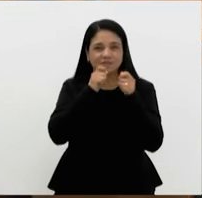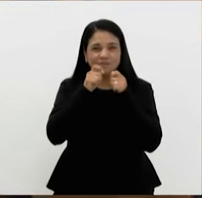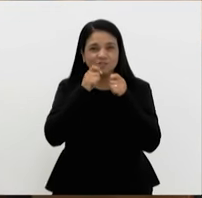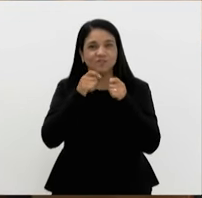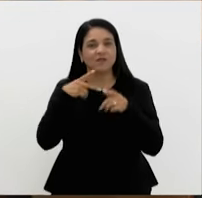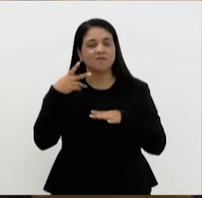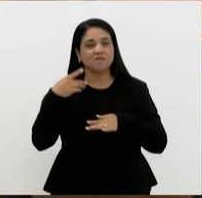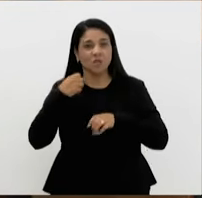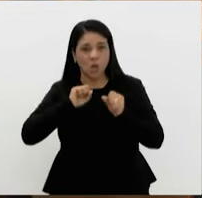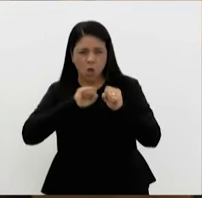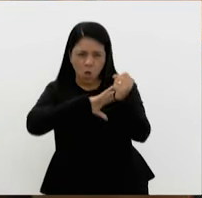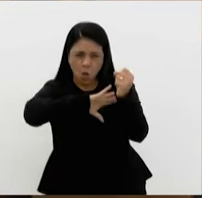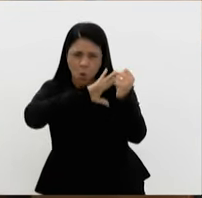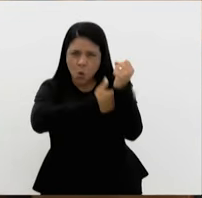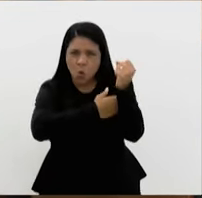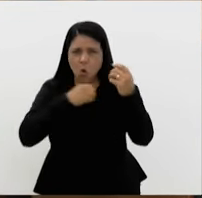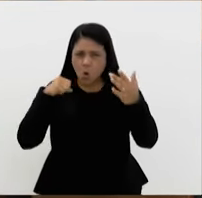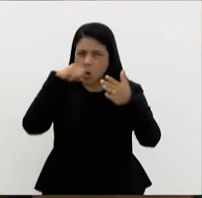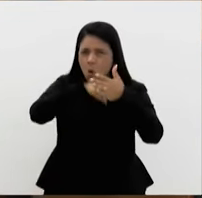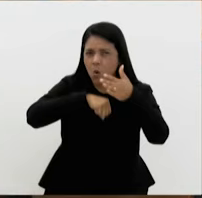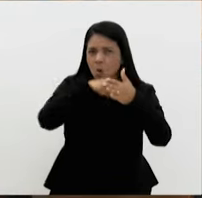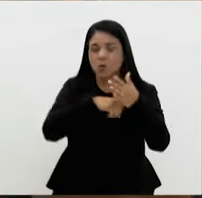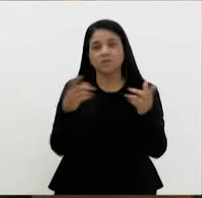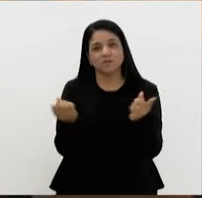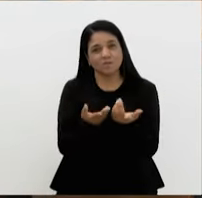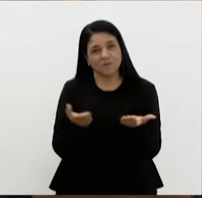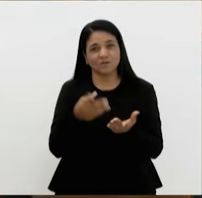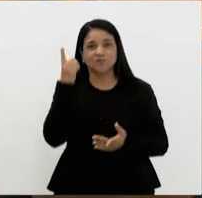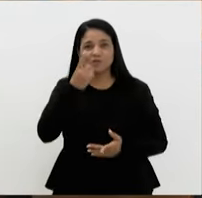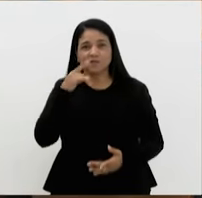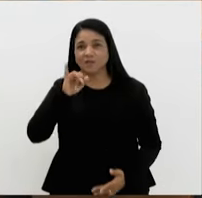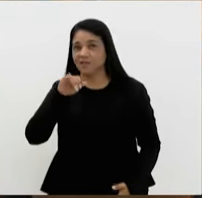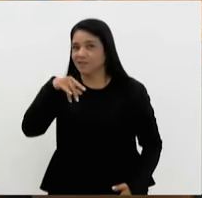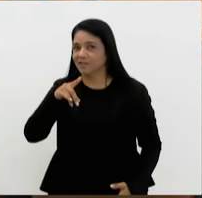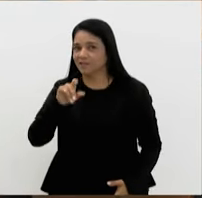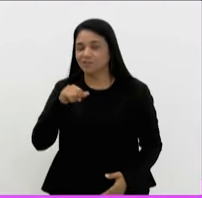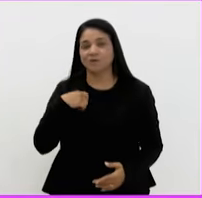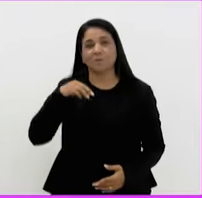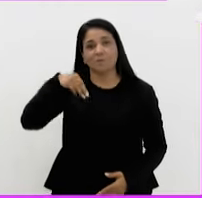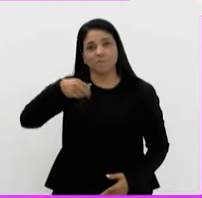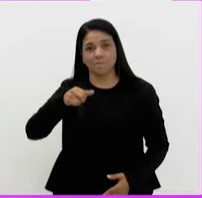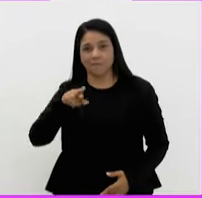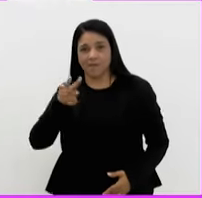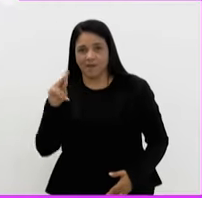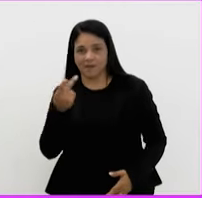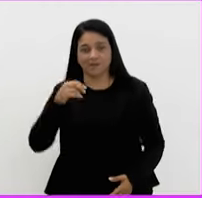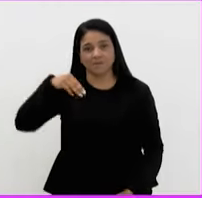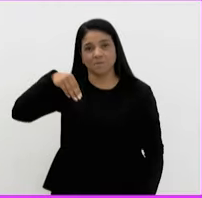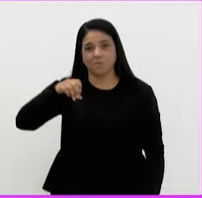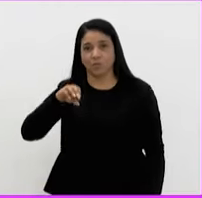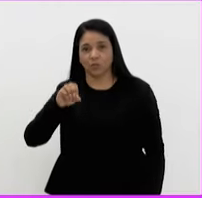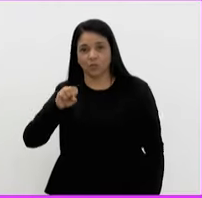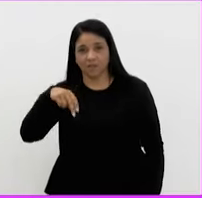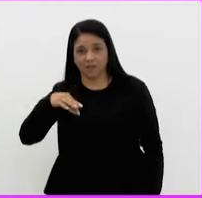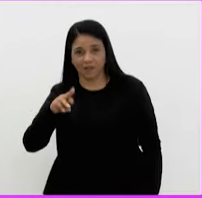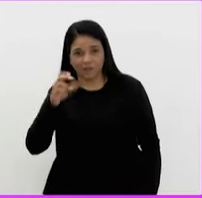na política. Hoje teremos Índia Armelau, Marta Rocha e Dani Monteiro.